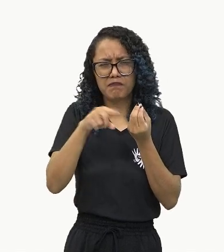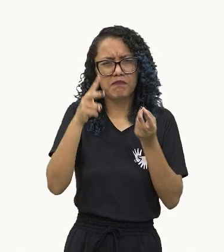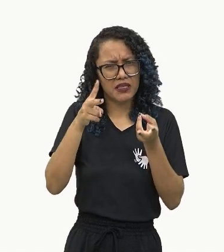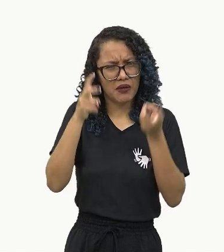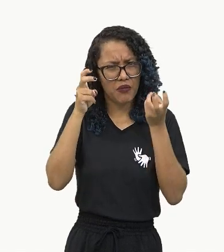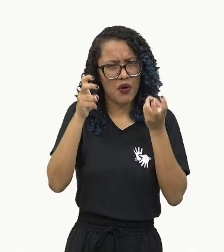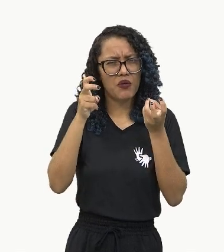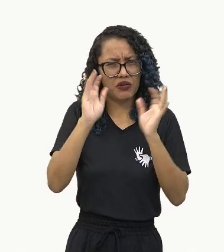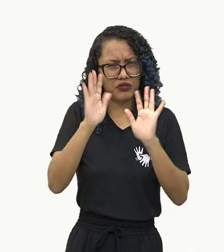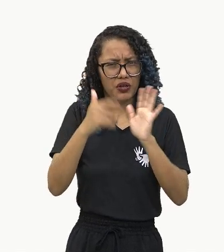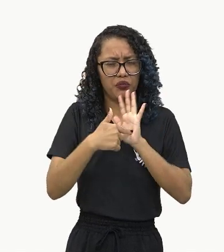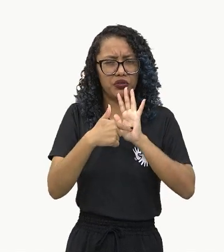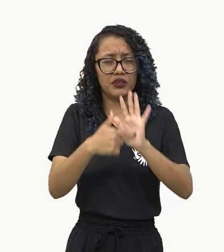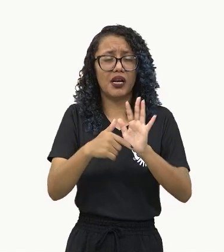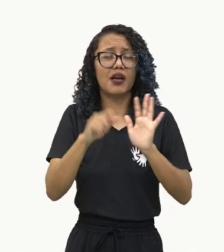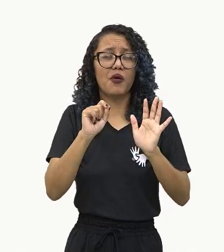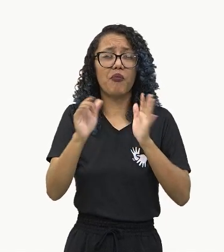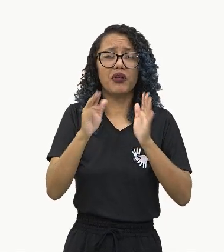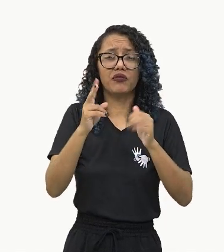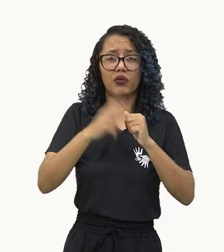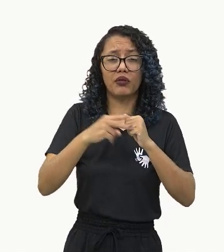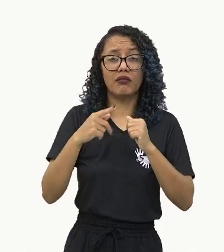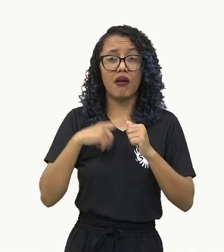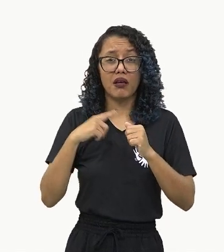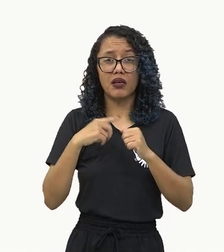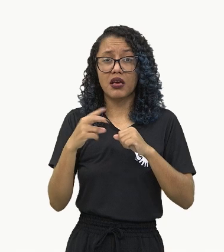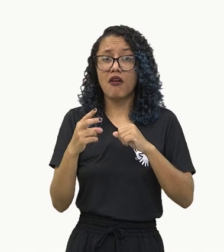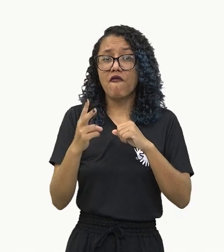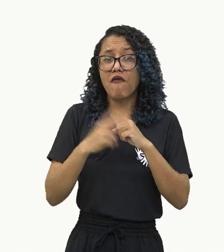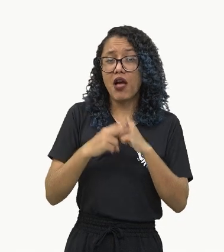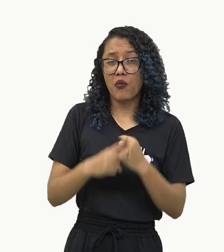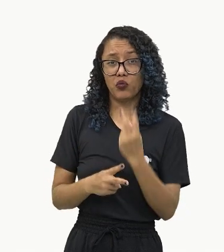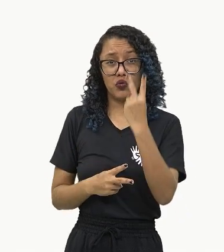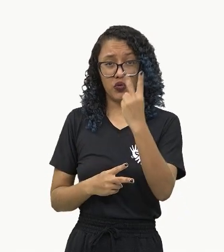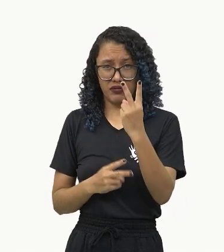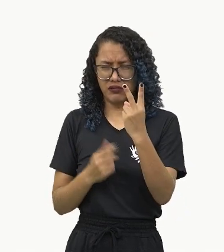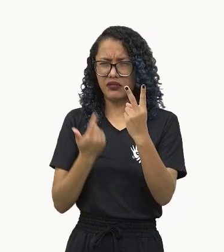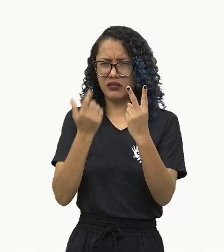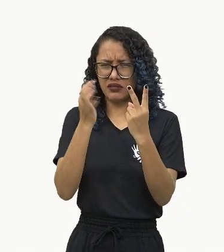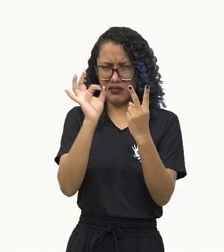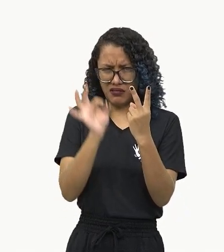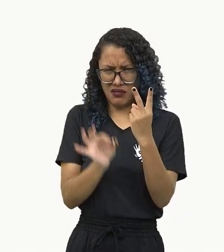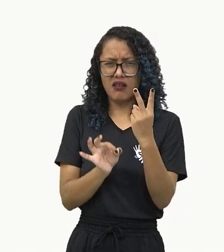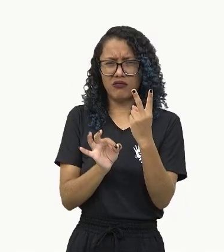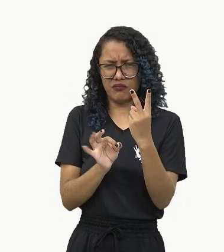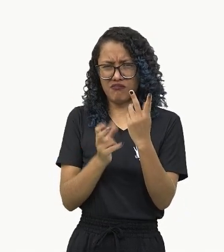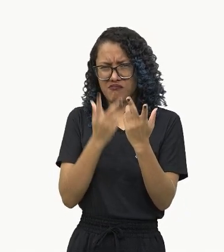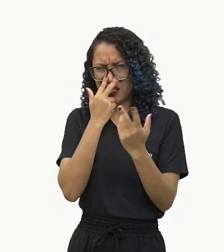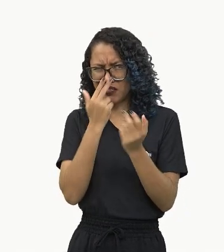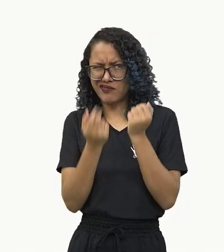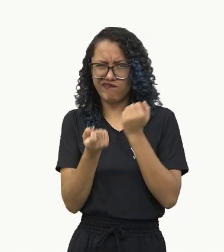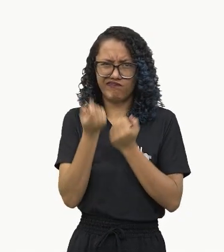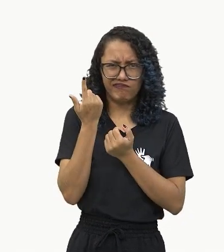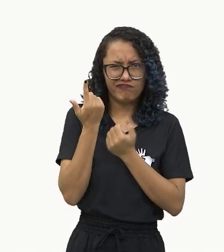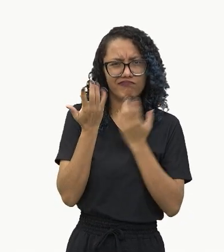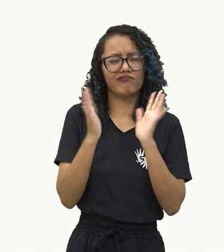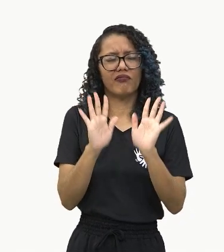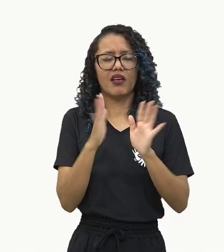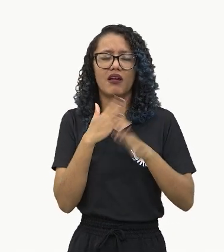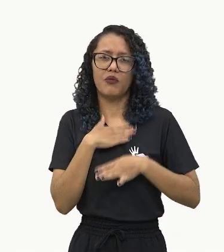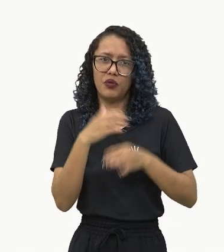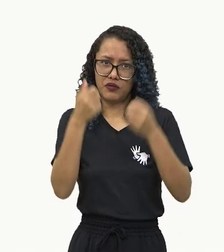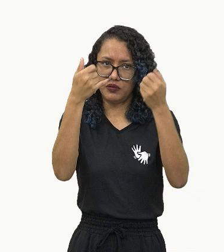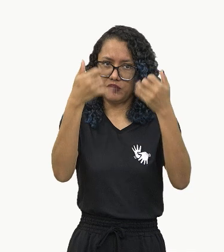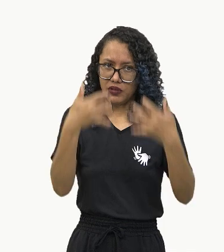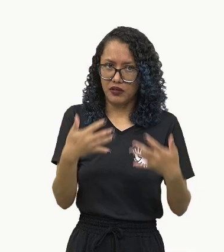que é um tempo verbal que ele aparece com dois verbos, né? Muito Estranho isso, né? Então, vamos lá.